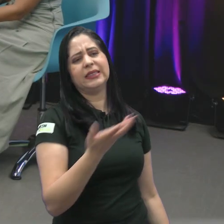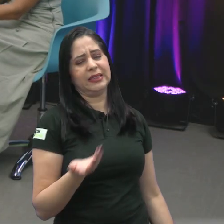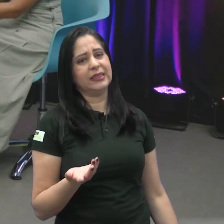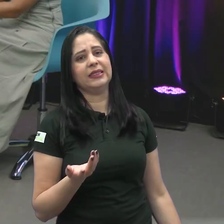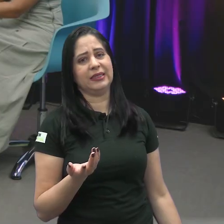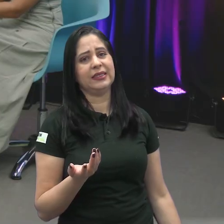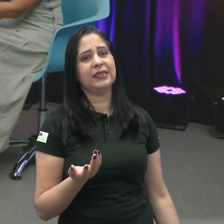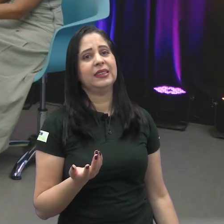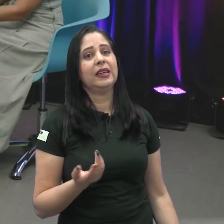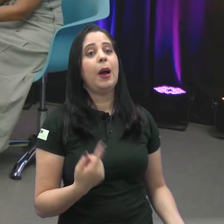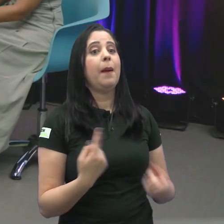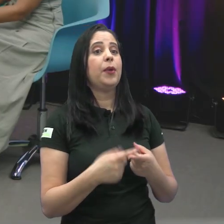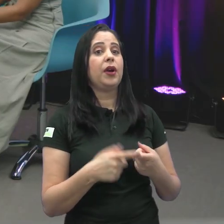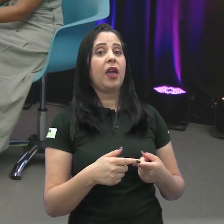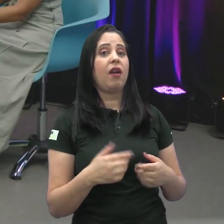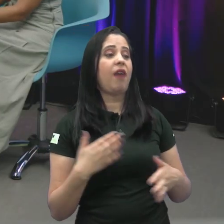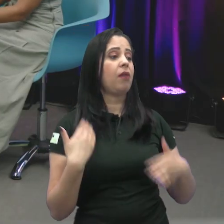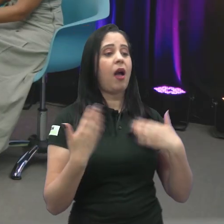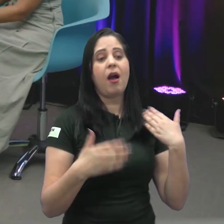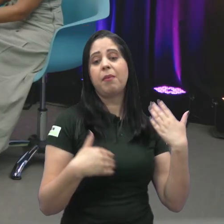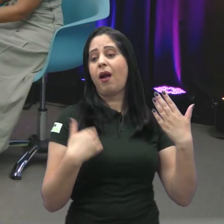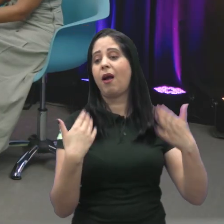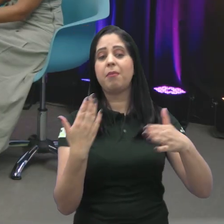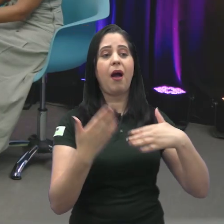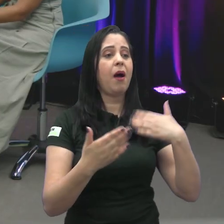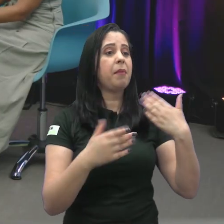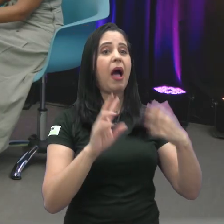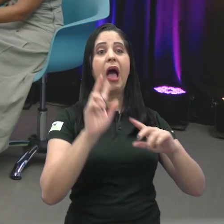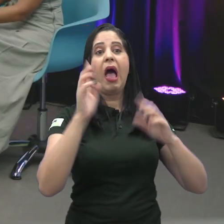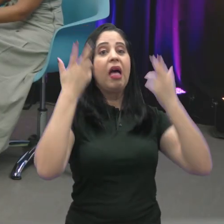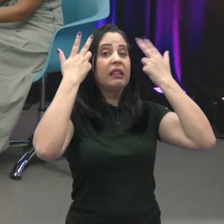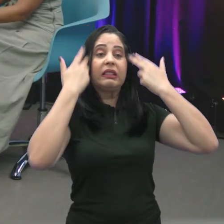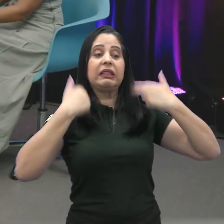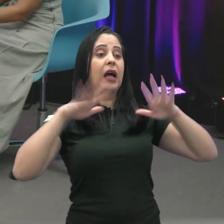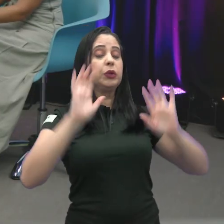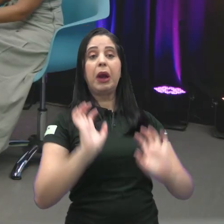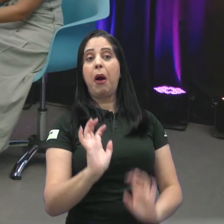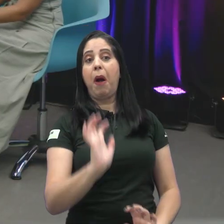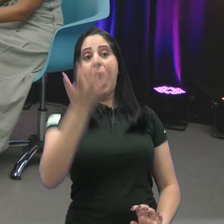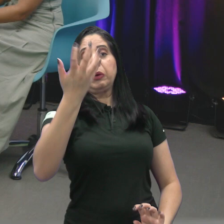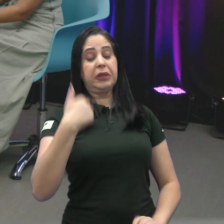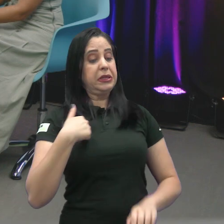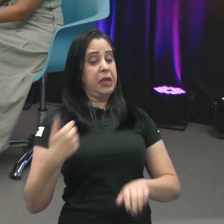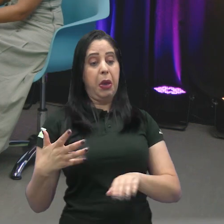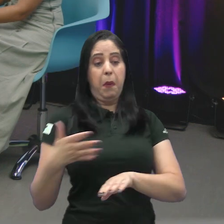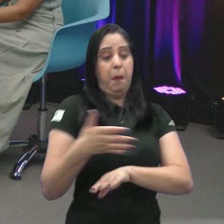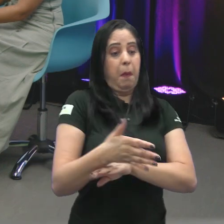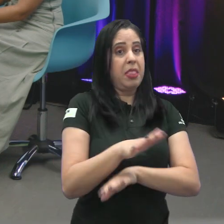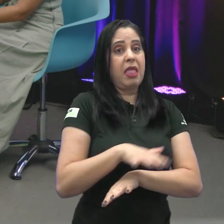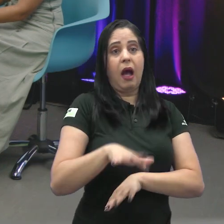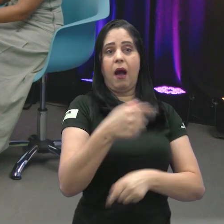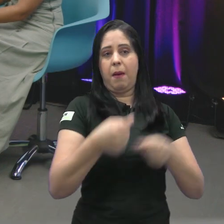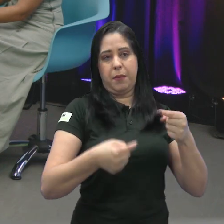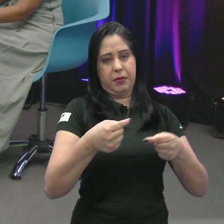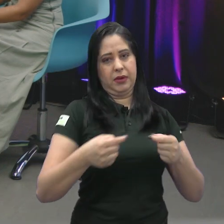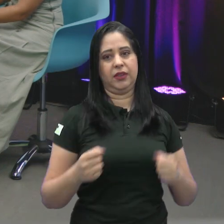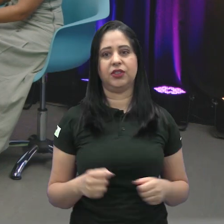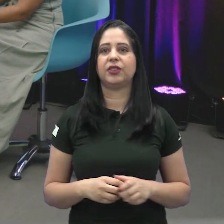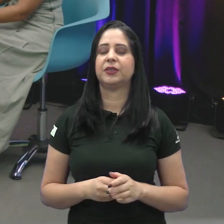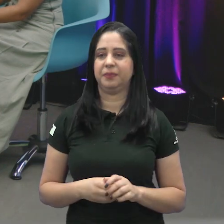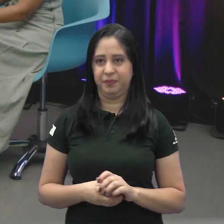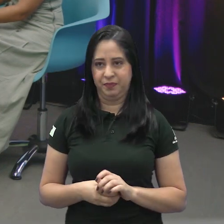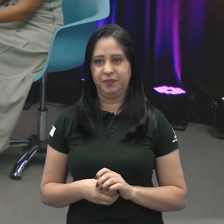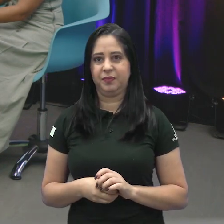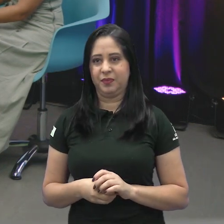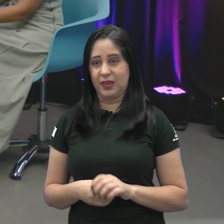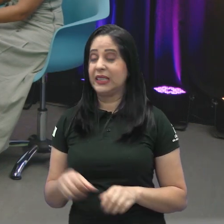né? Eu acho que você vai estar ali trabalhando, conversando e acaba acontecendo, né? Naturalmente, né? Naturalmente, eu diria, né? E querendo ou não, o lugar